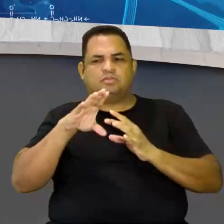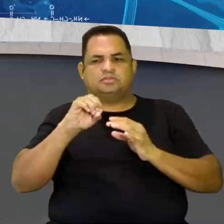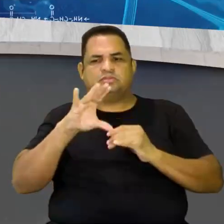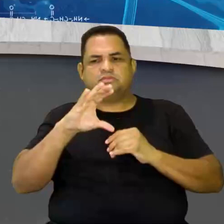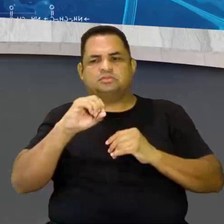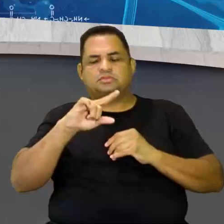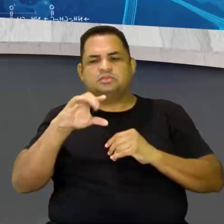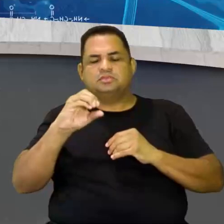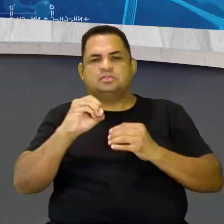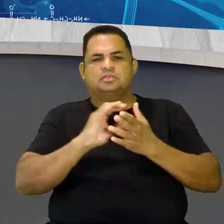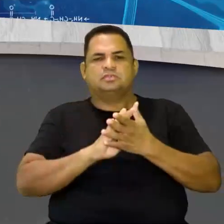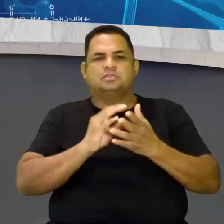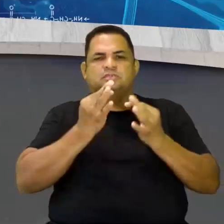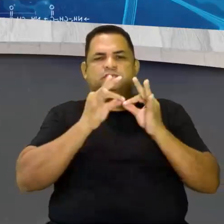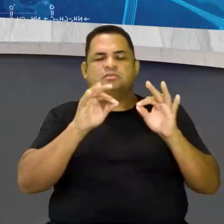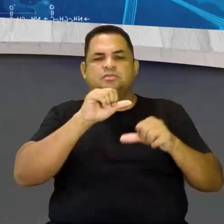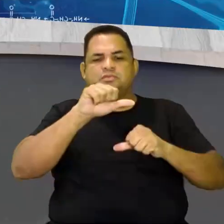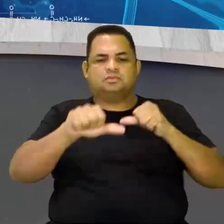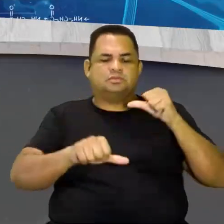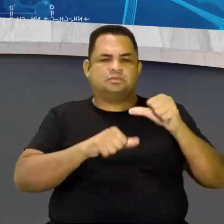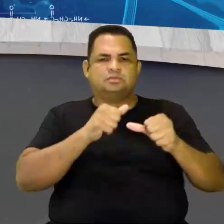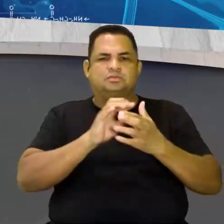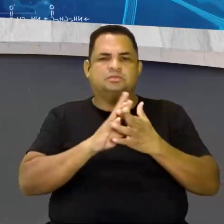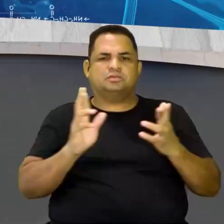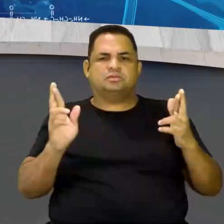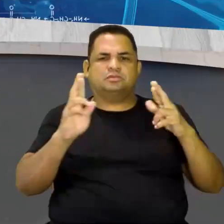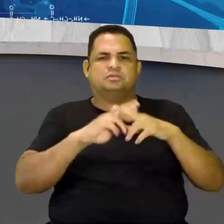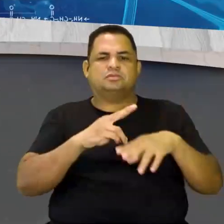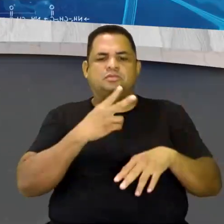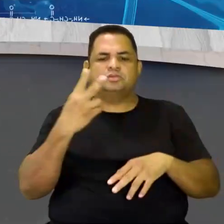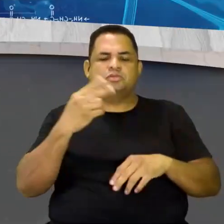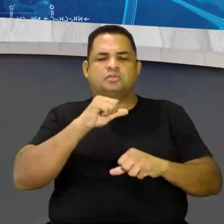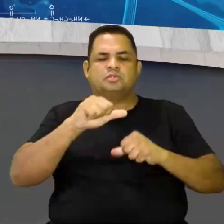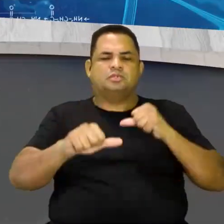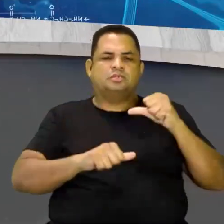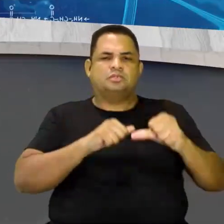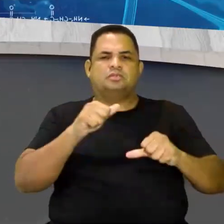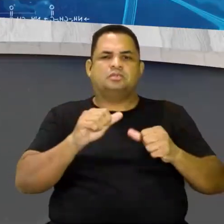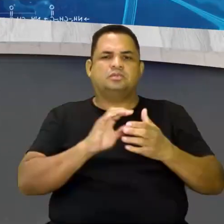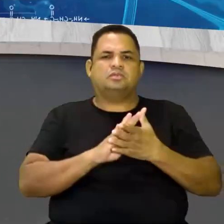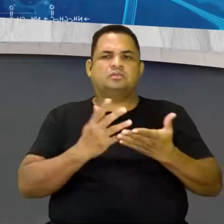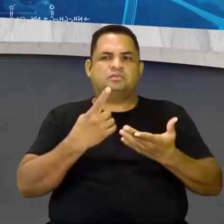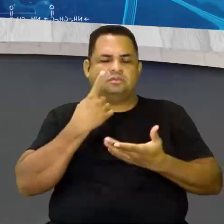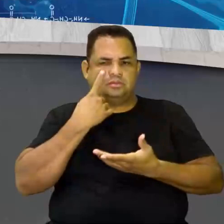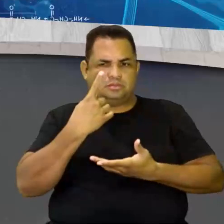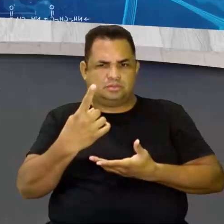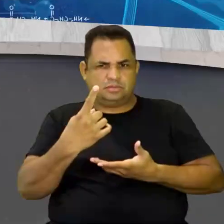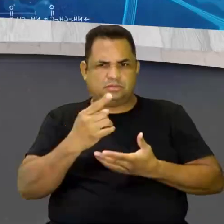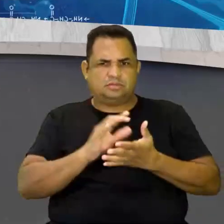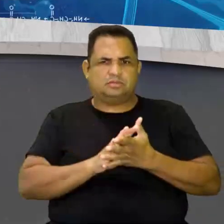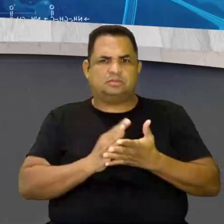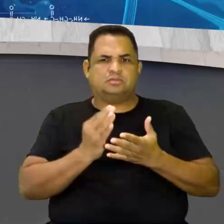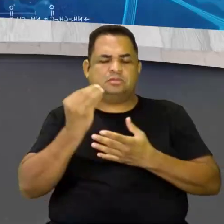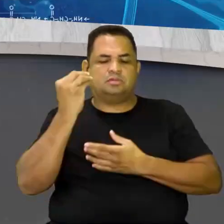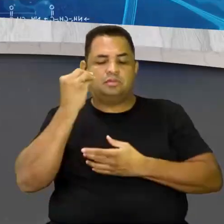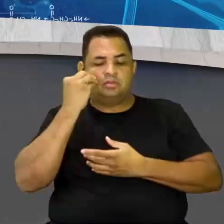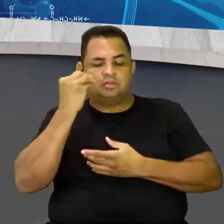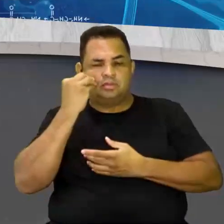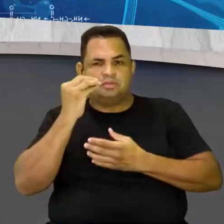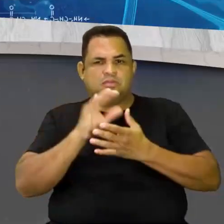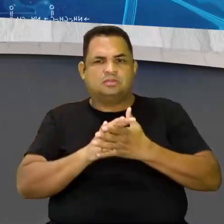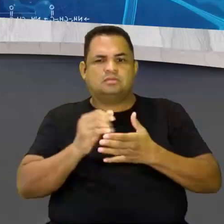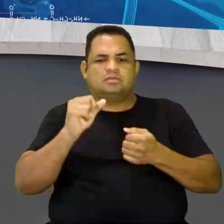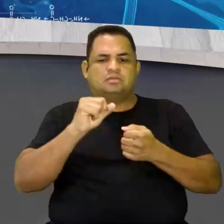reação de simples trocas e reação de dupla troca, inclusive observando o experimento